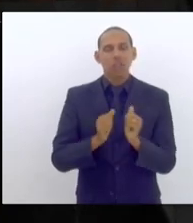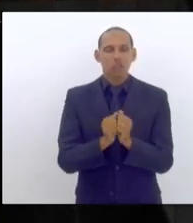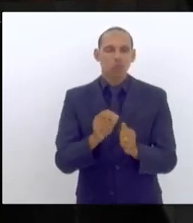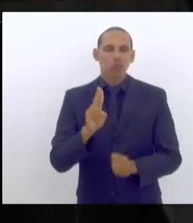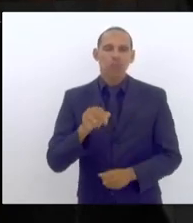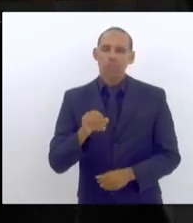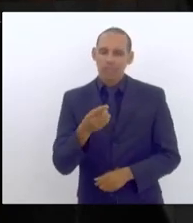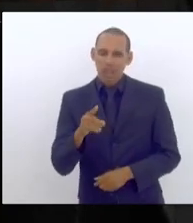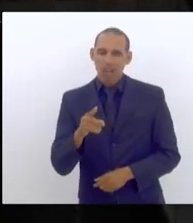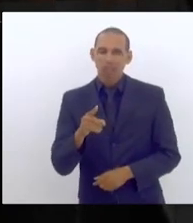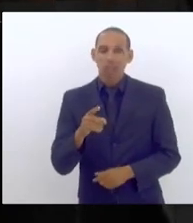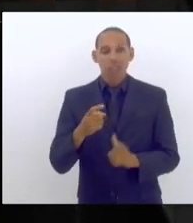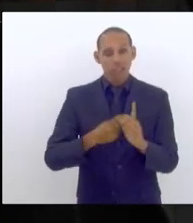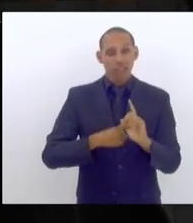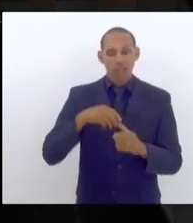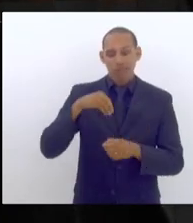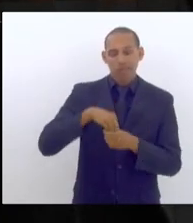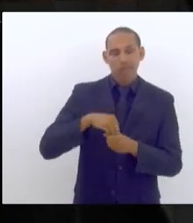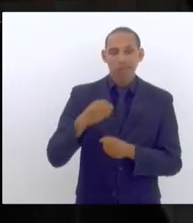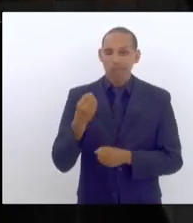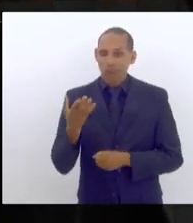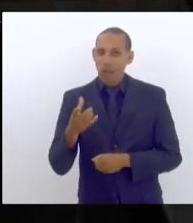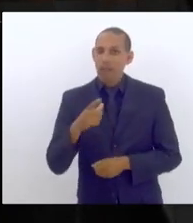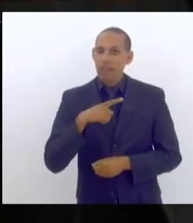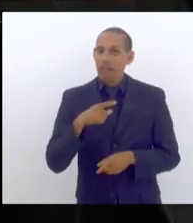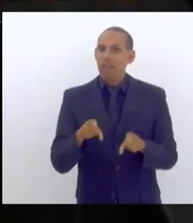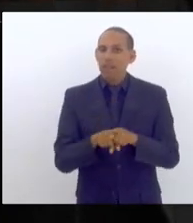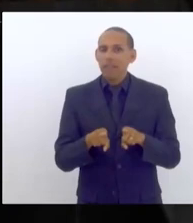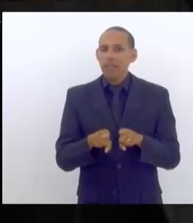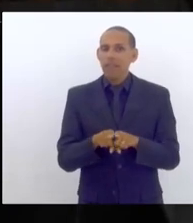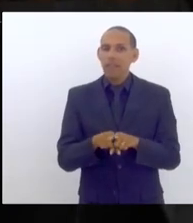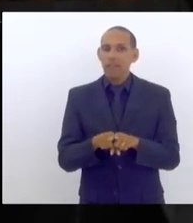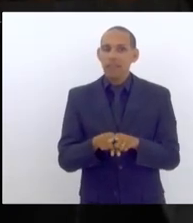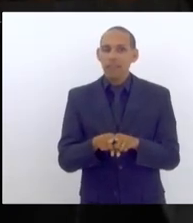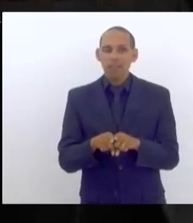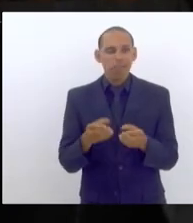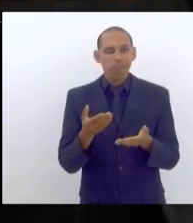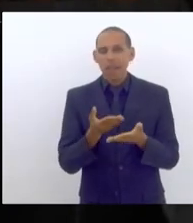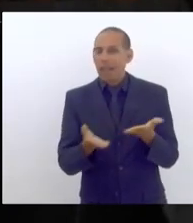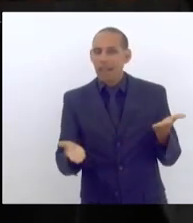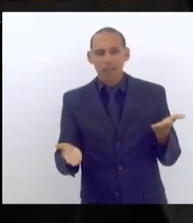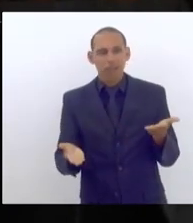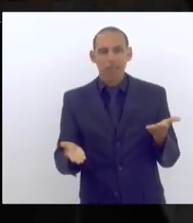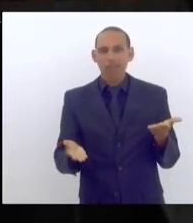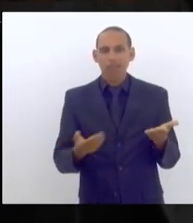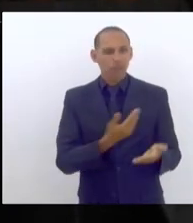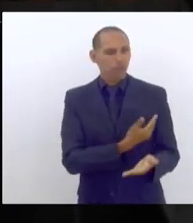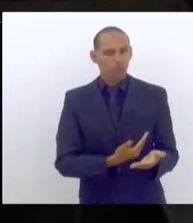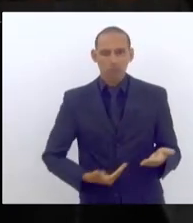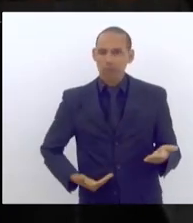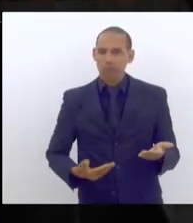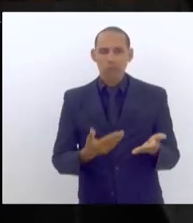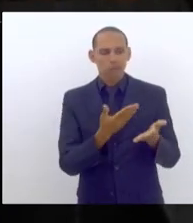dívida interna e a sua dívida externa. Eu diria que perdem os